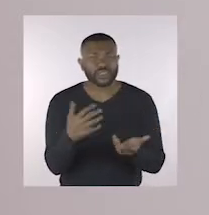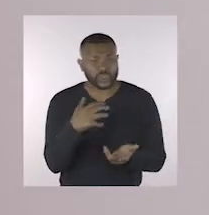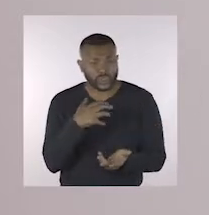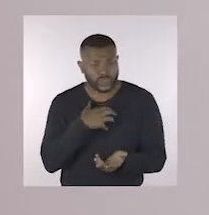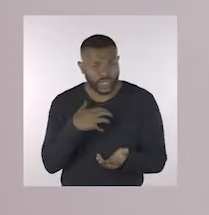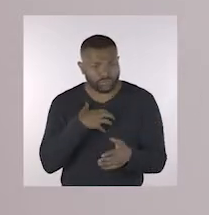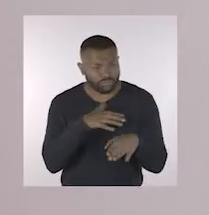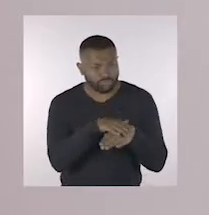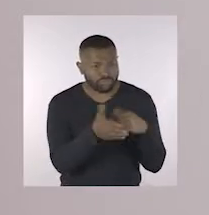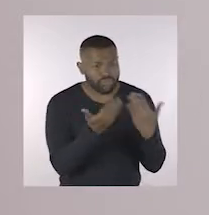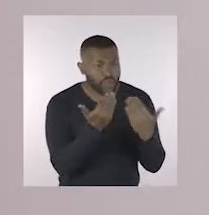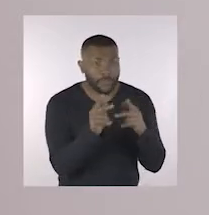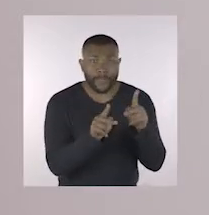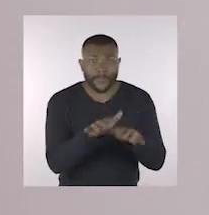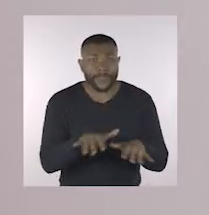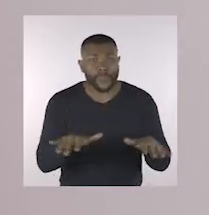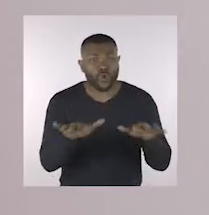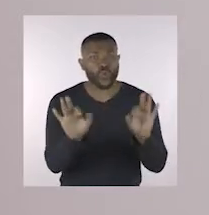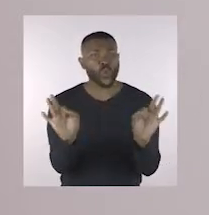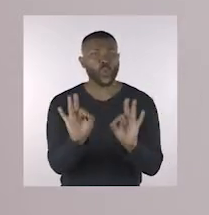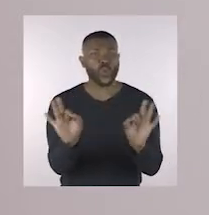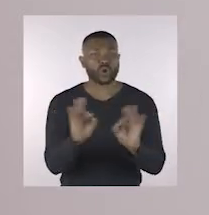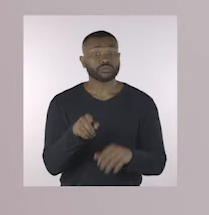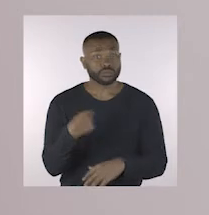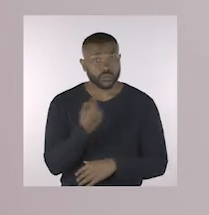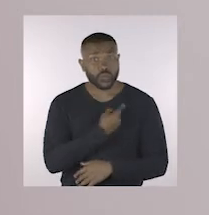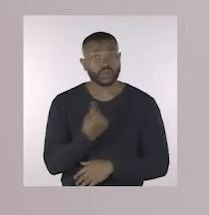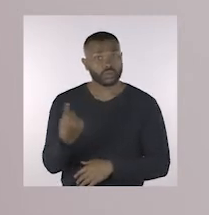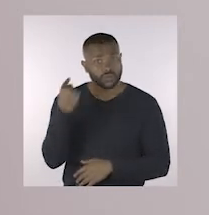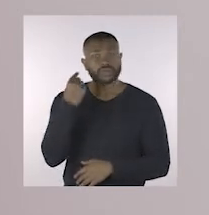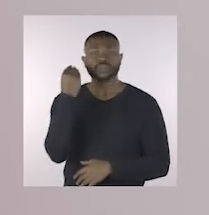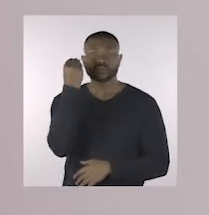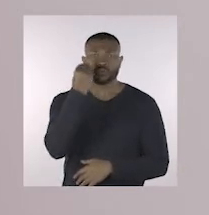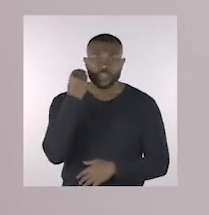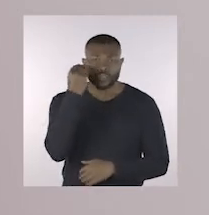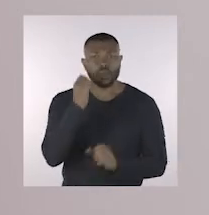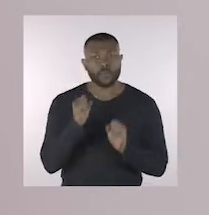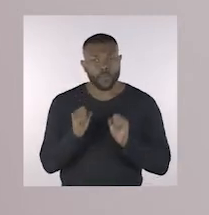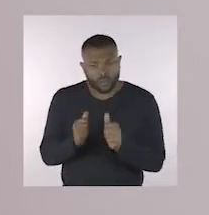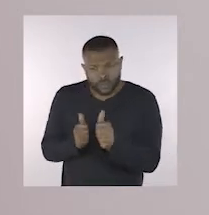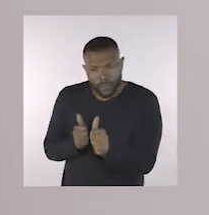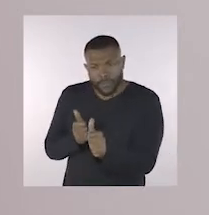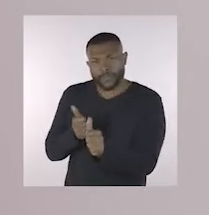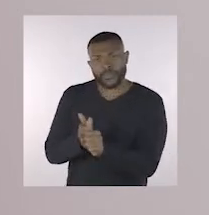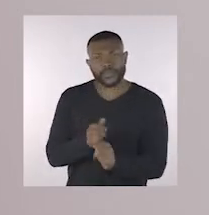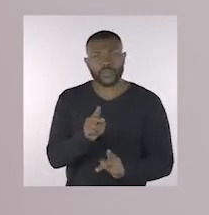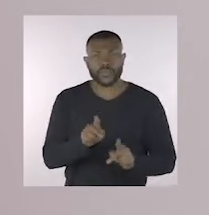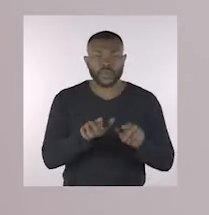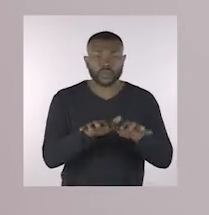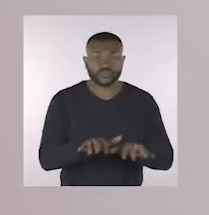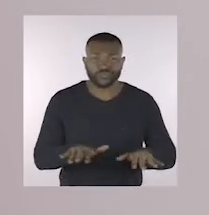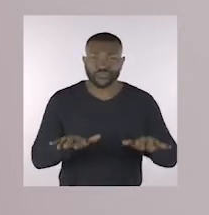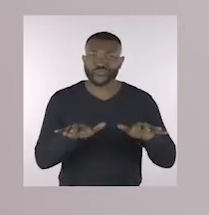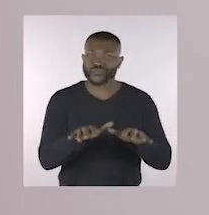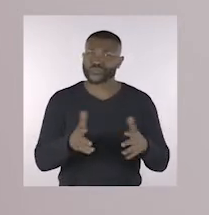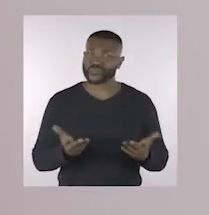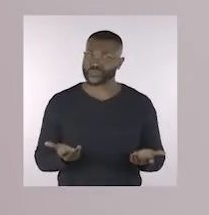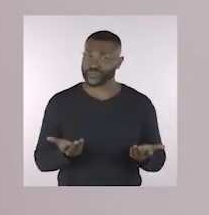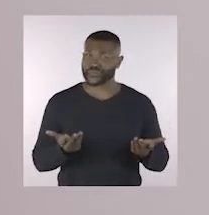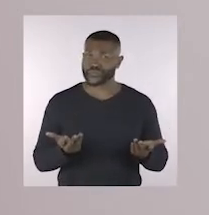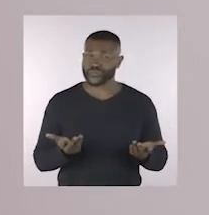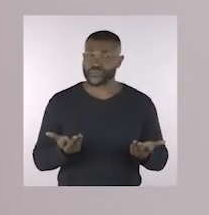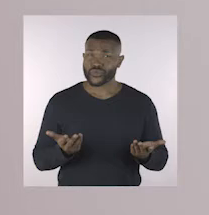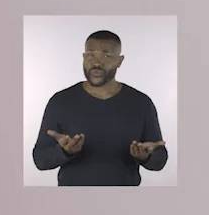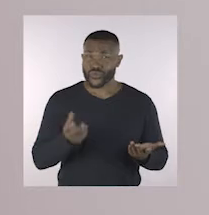tem nenhuma forma de escutar a população Então a gente tem experiência nisso a gente pode chegar mais perto do Povo o